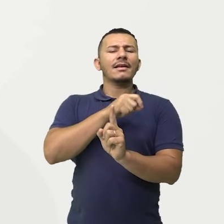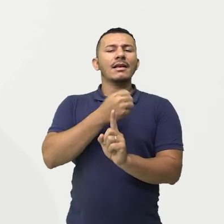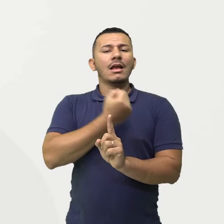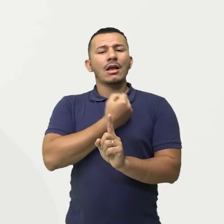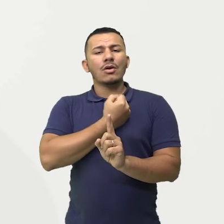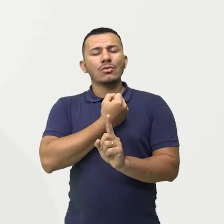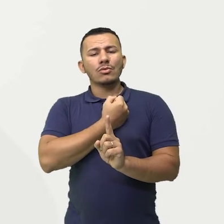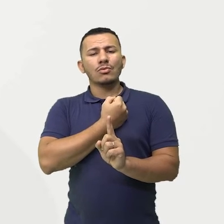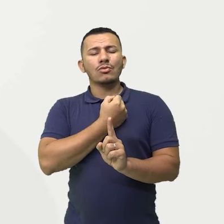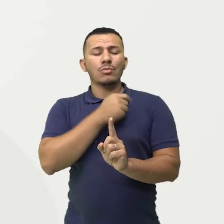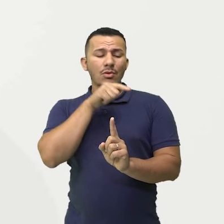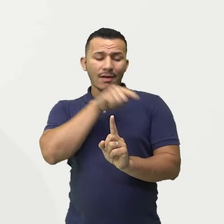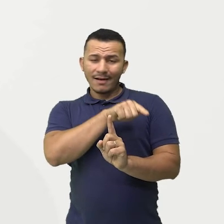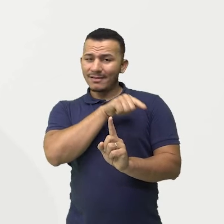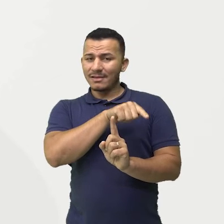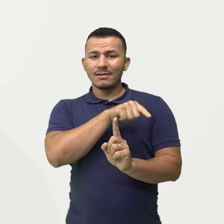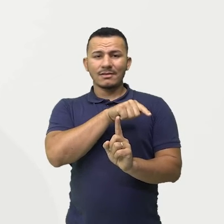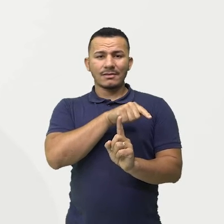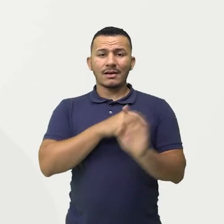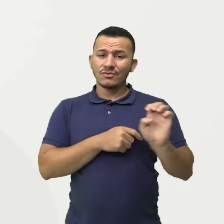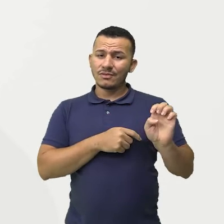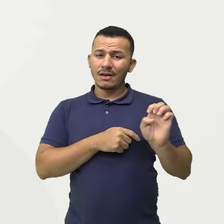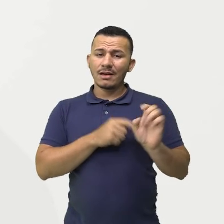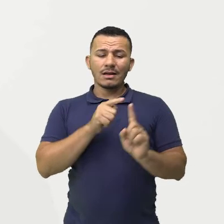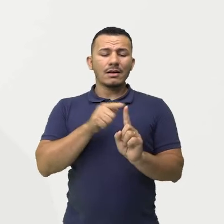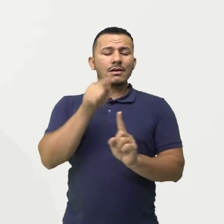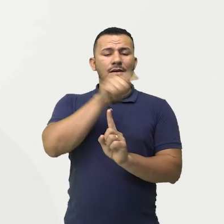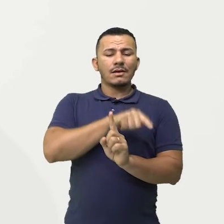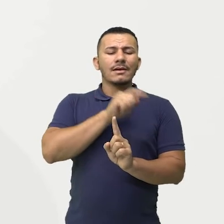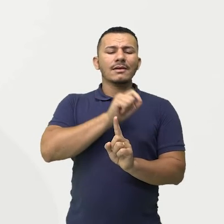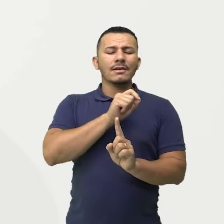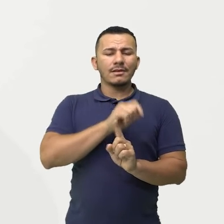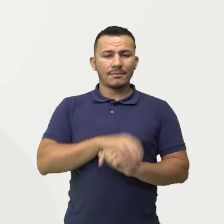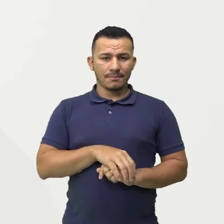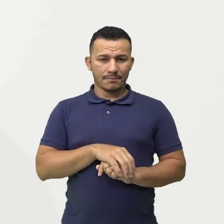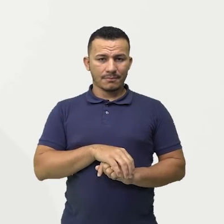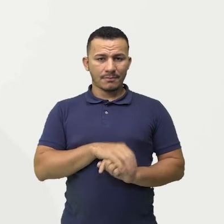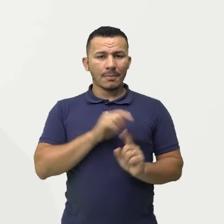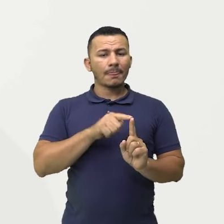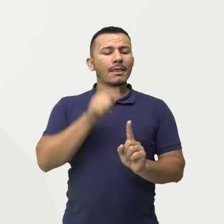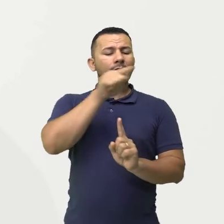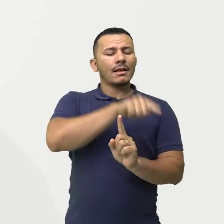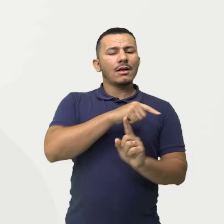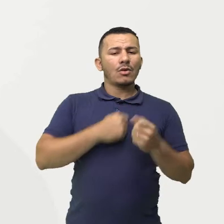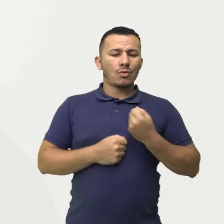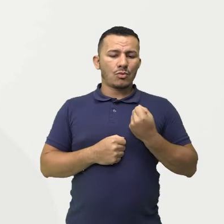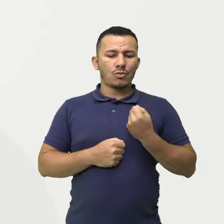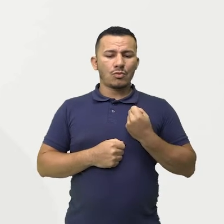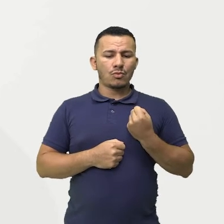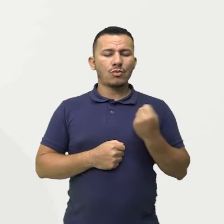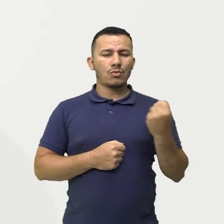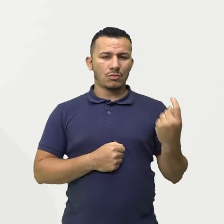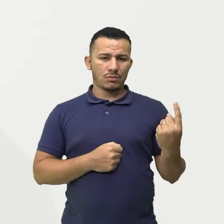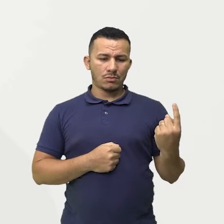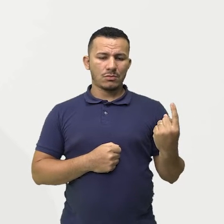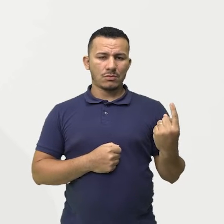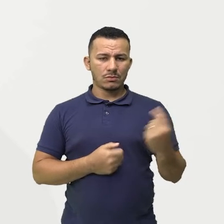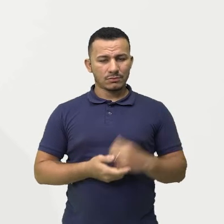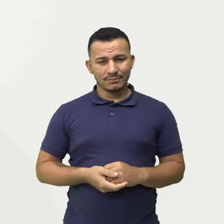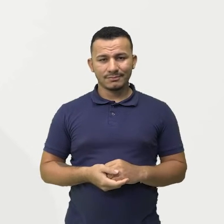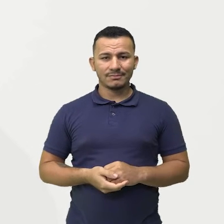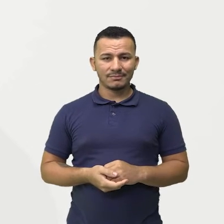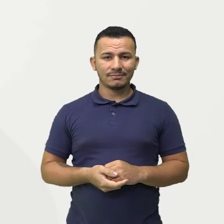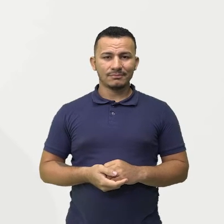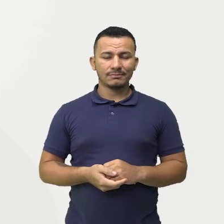o número imediatamente à esquerda do 2. Quem é, então? É o número